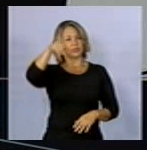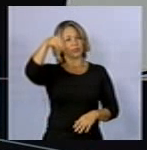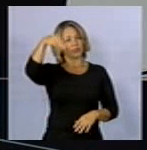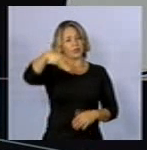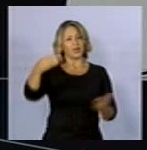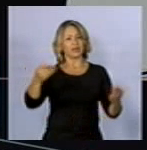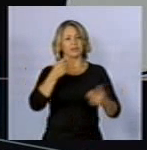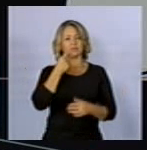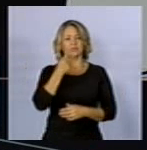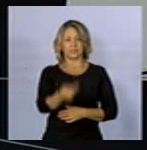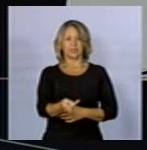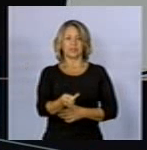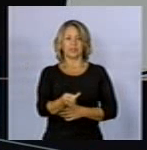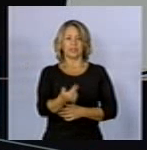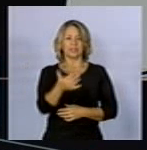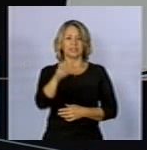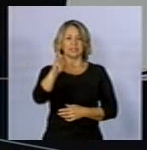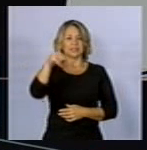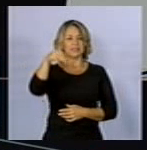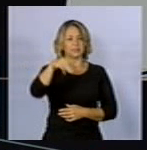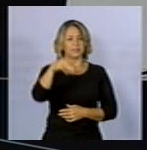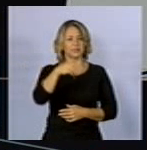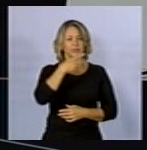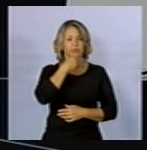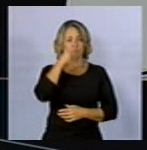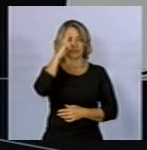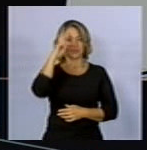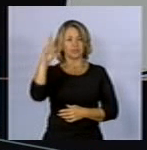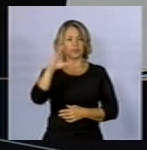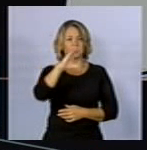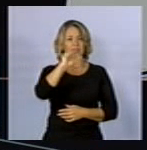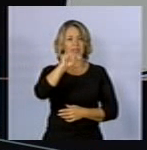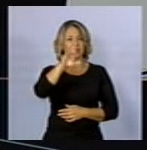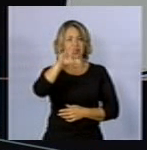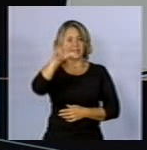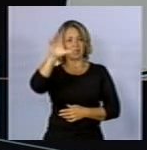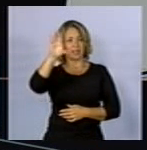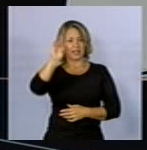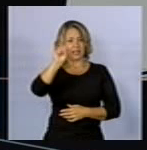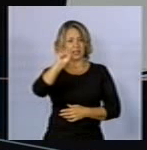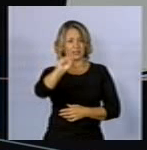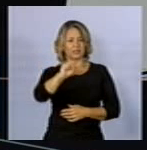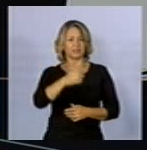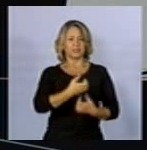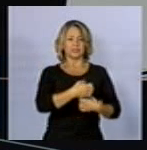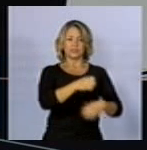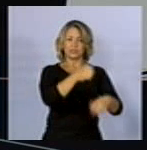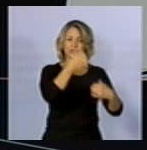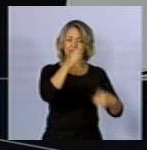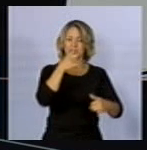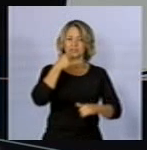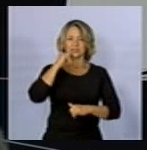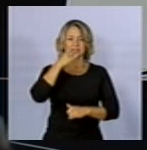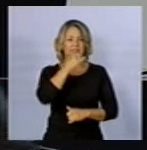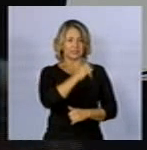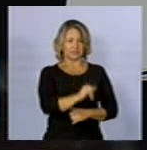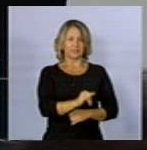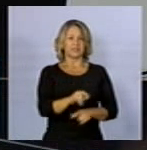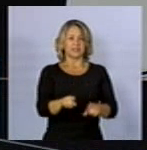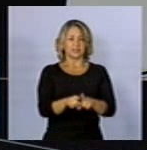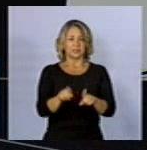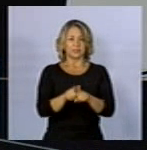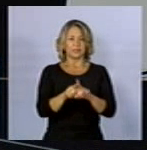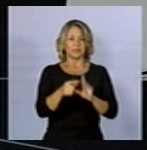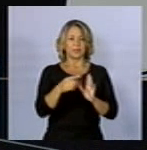passo agora a palavra também por 15 minutos ao Dr Carlos Alberto matar engenheiro eletricista mestre em engenharia e superintendente de